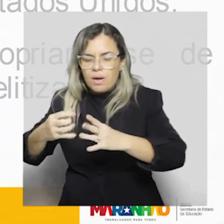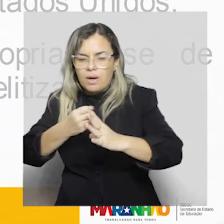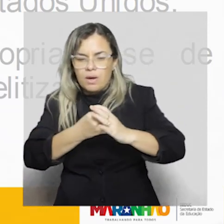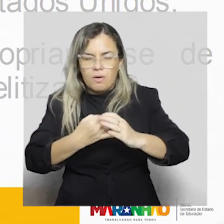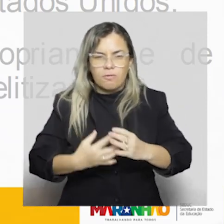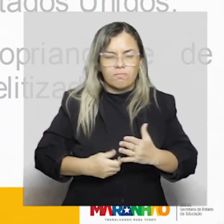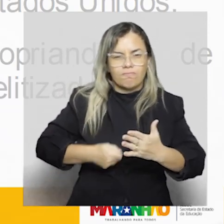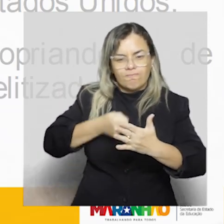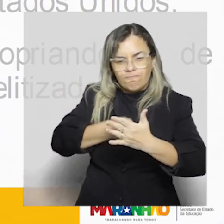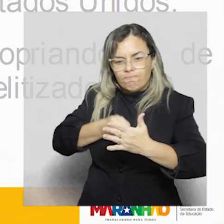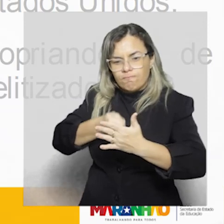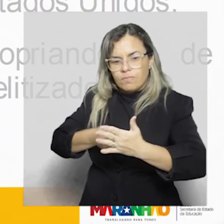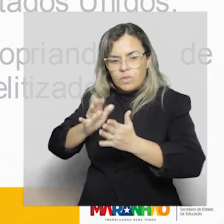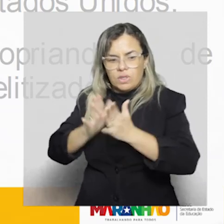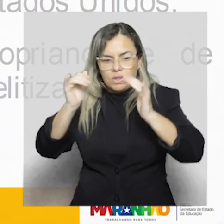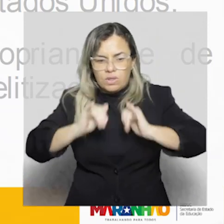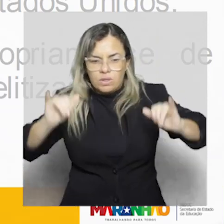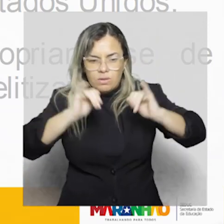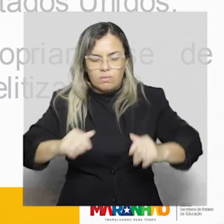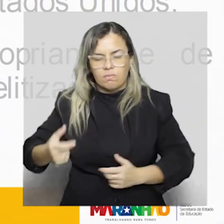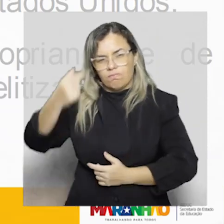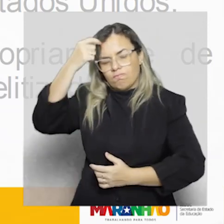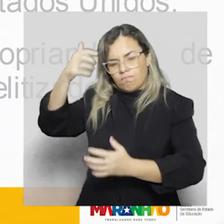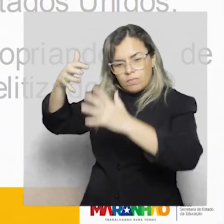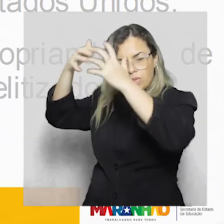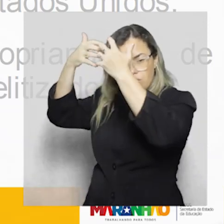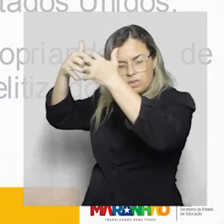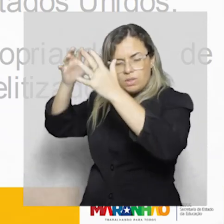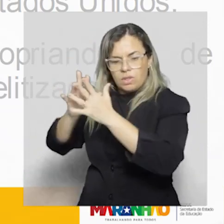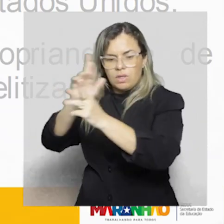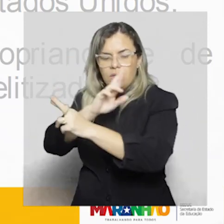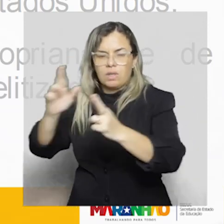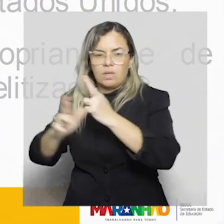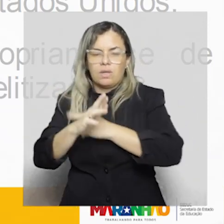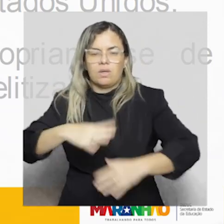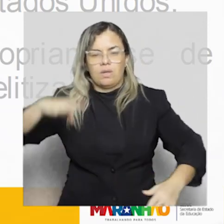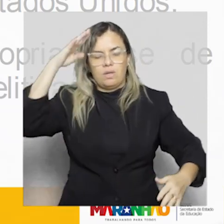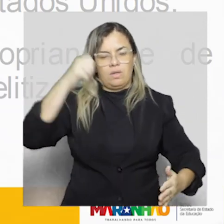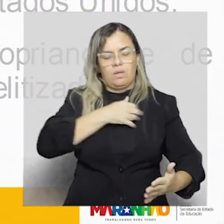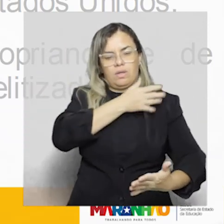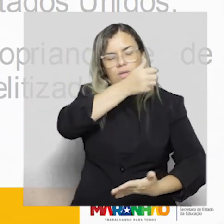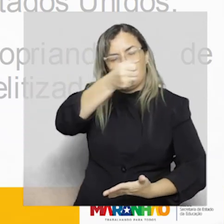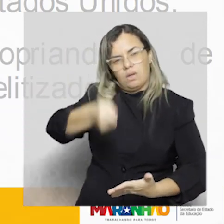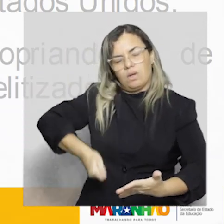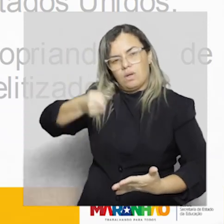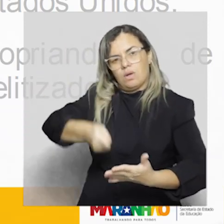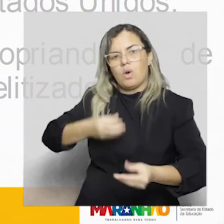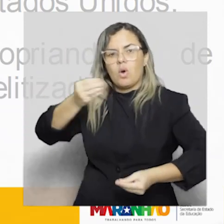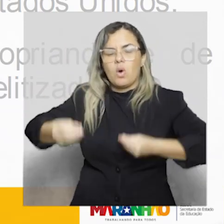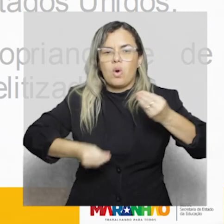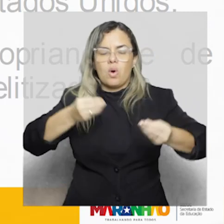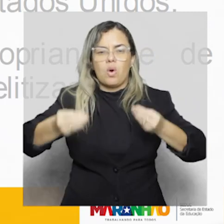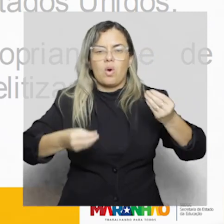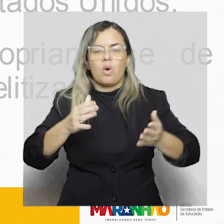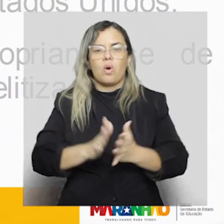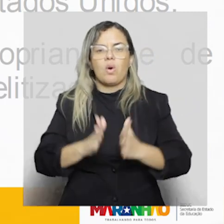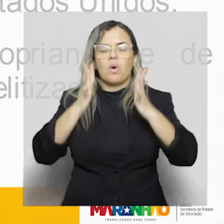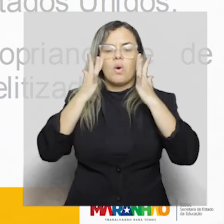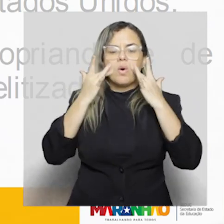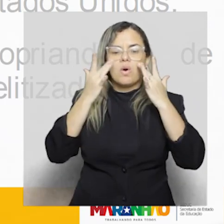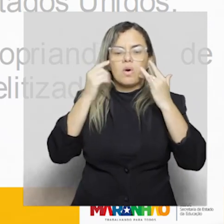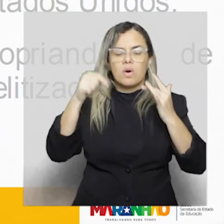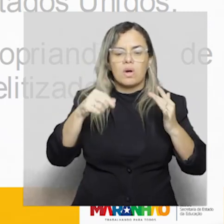caráter de denúncia, informações e reflexões a respeito da ditadura militar e como o artista e a arte foi tratada